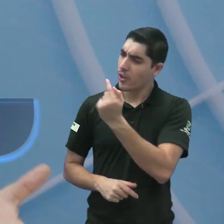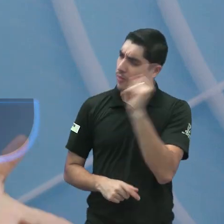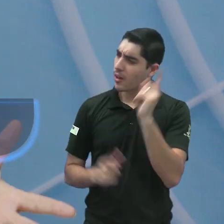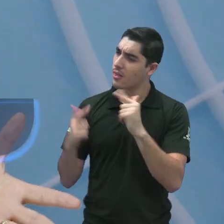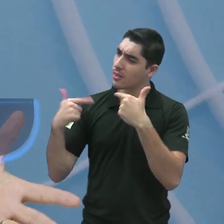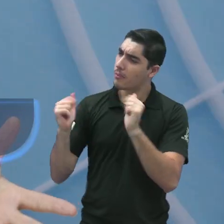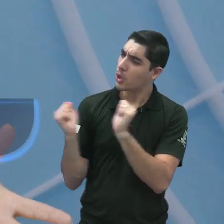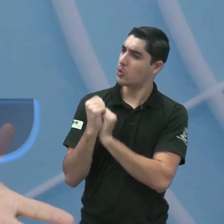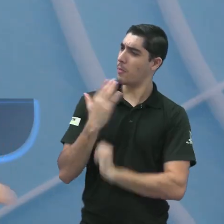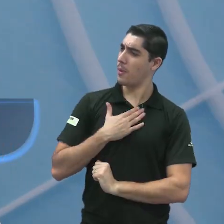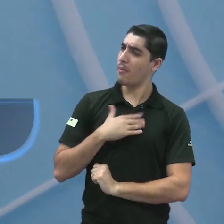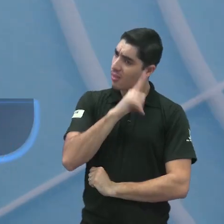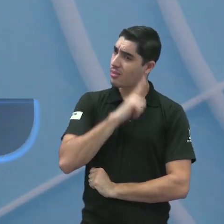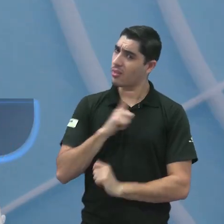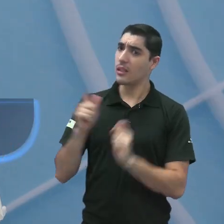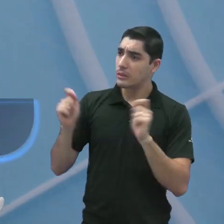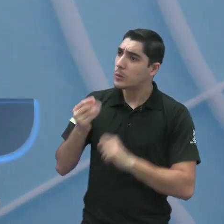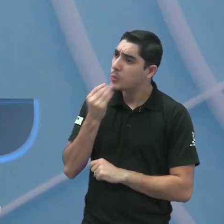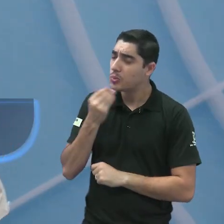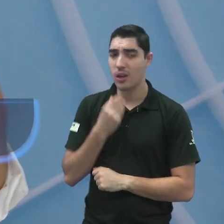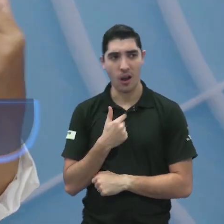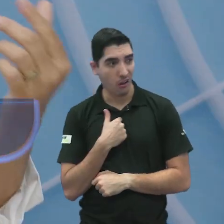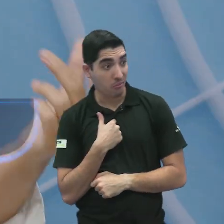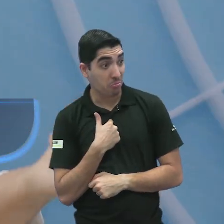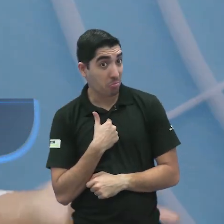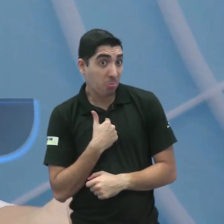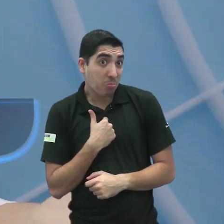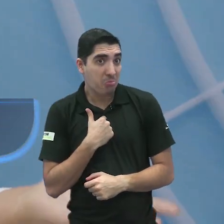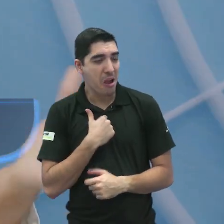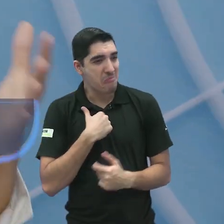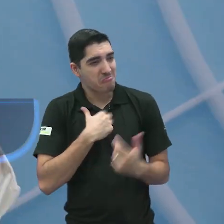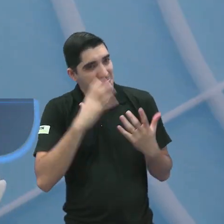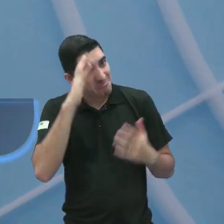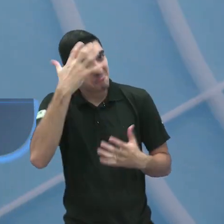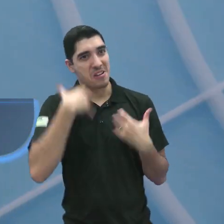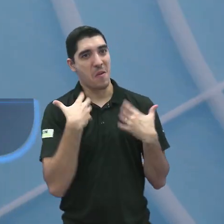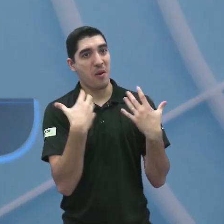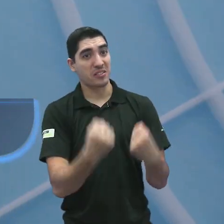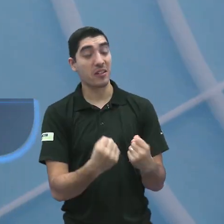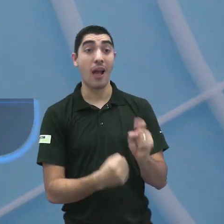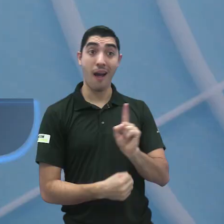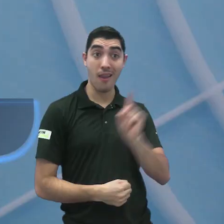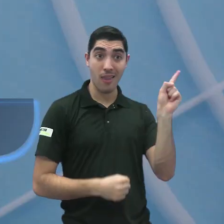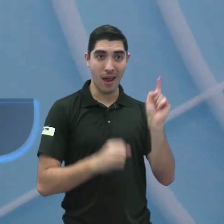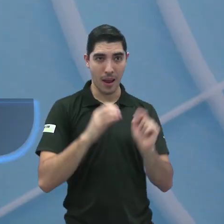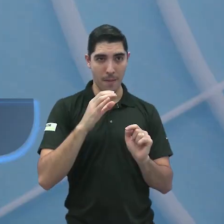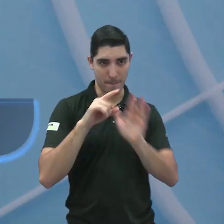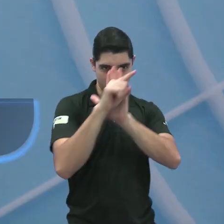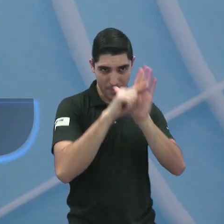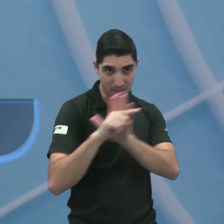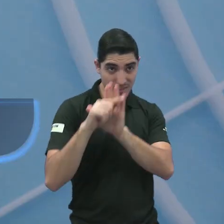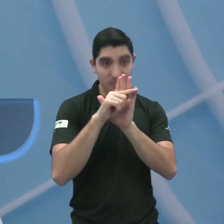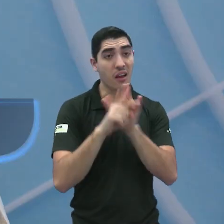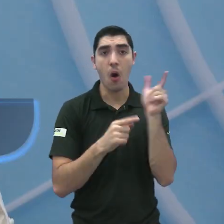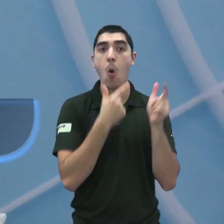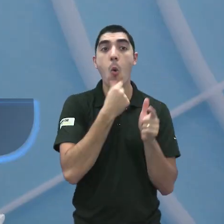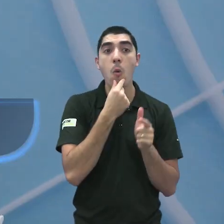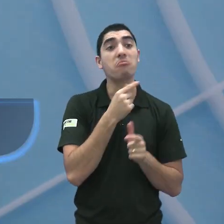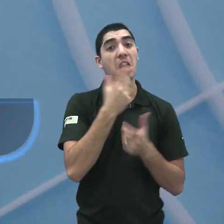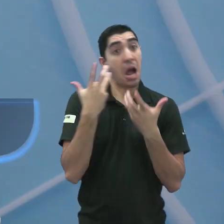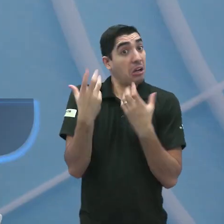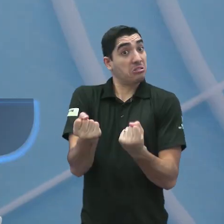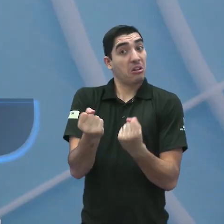recurso. E eu falei, caramba, vou. E aí o pesquisador lá me acolheu, eu era a única mulher do grupo, e eles